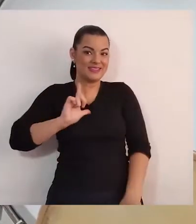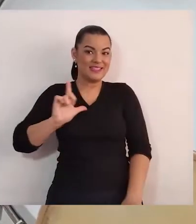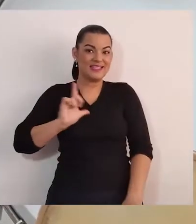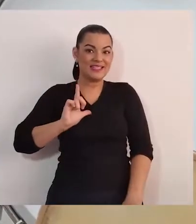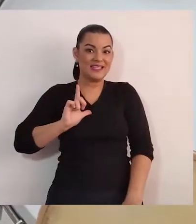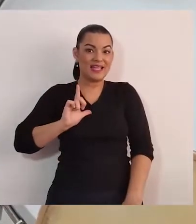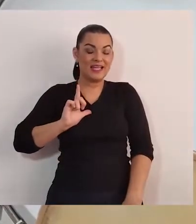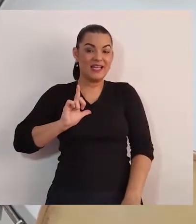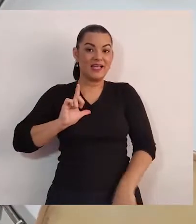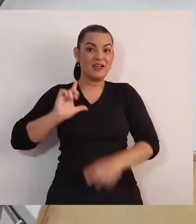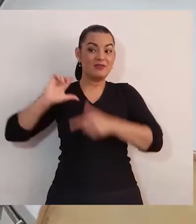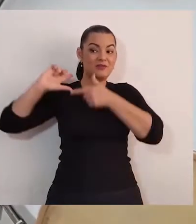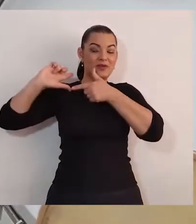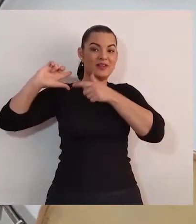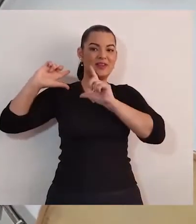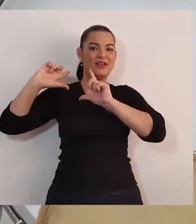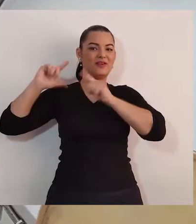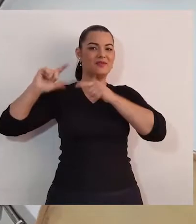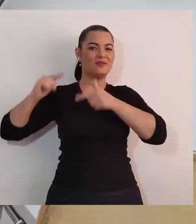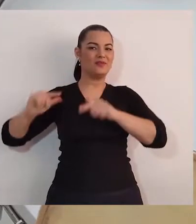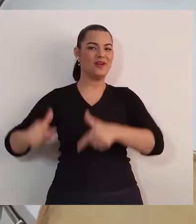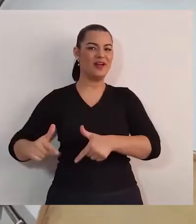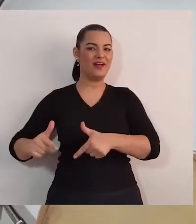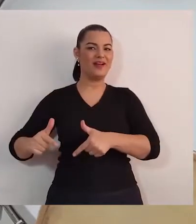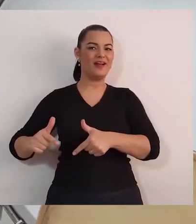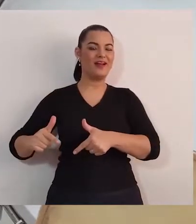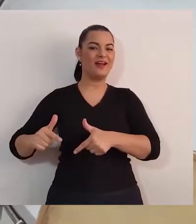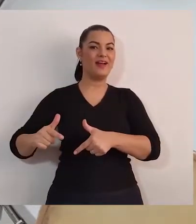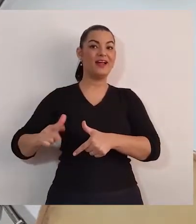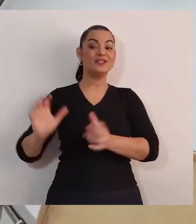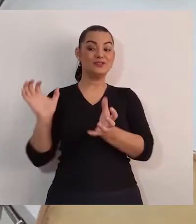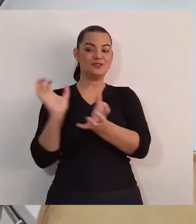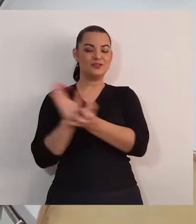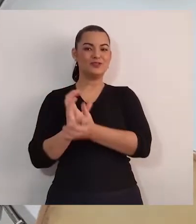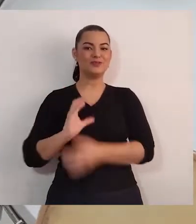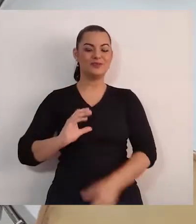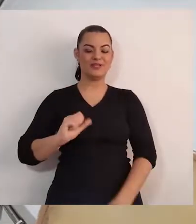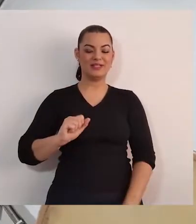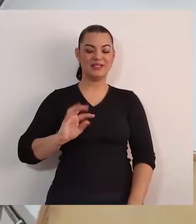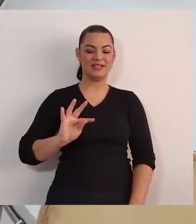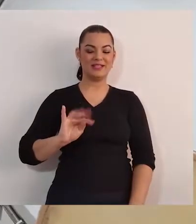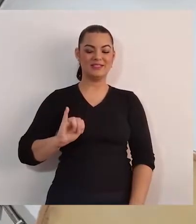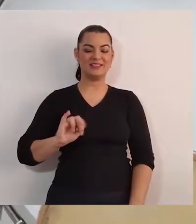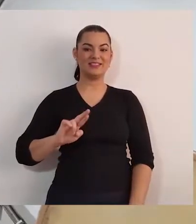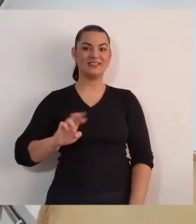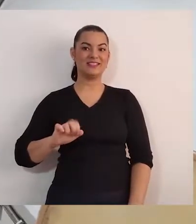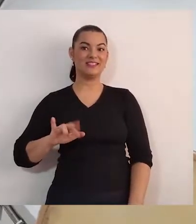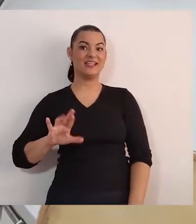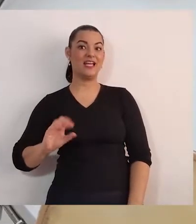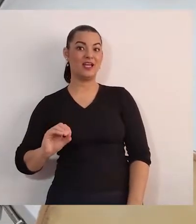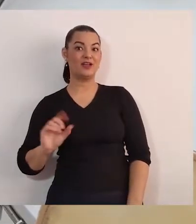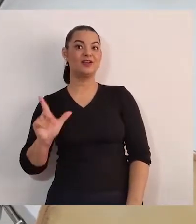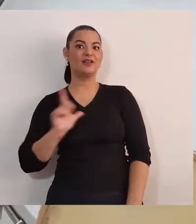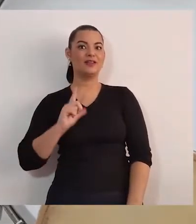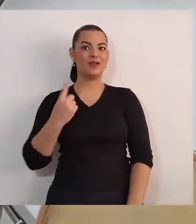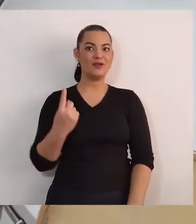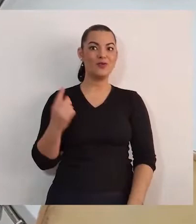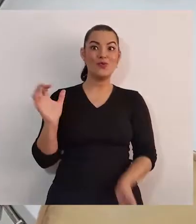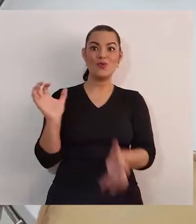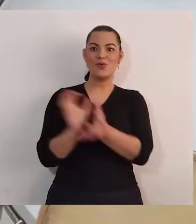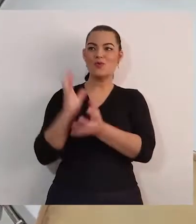existe uma tradição de catireiros? Temos inclusive um belíssimo grupo